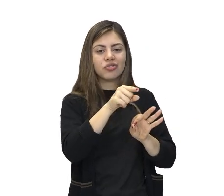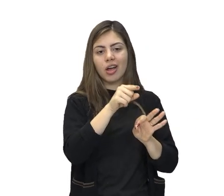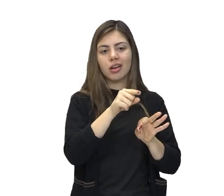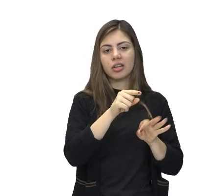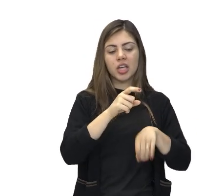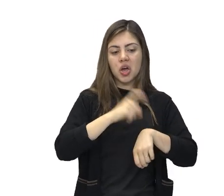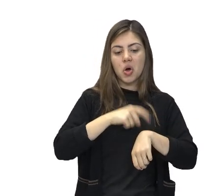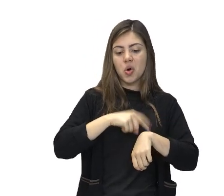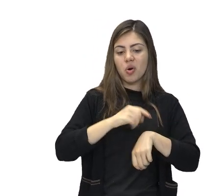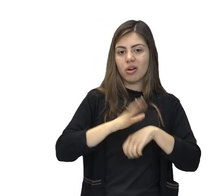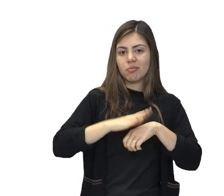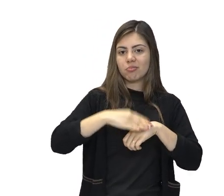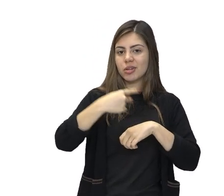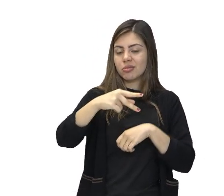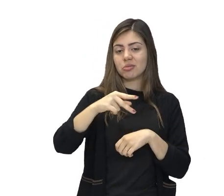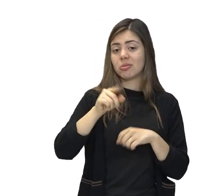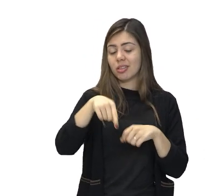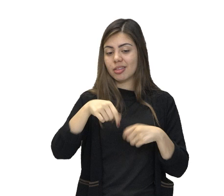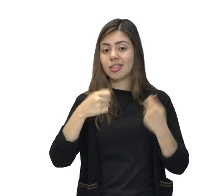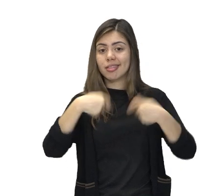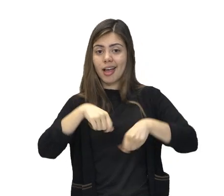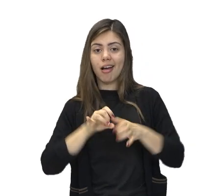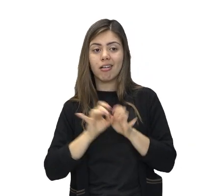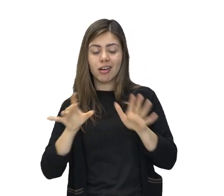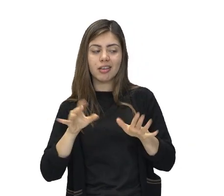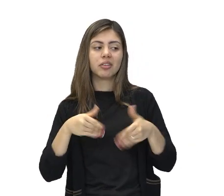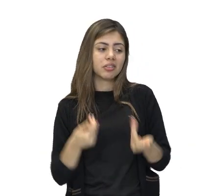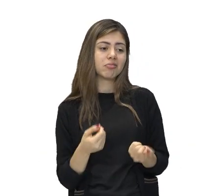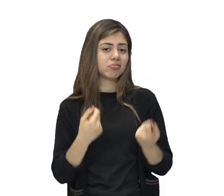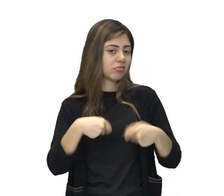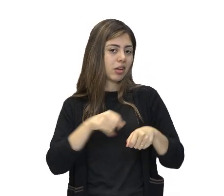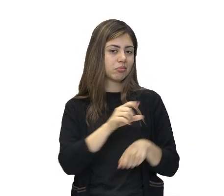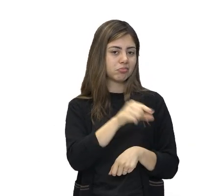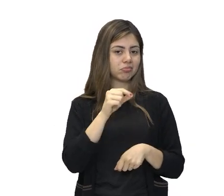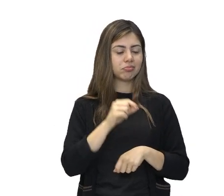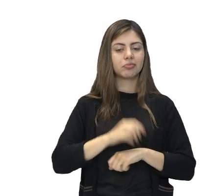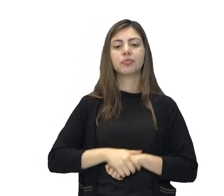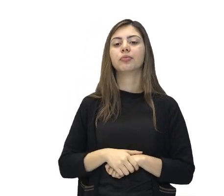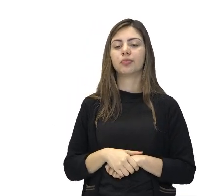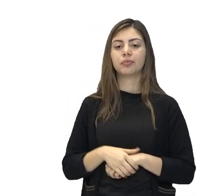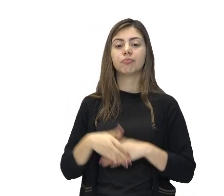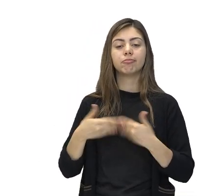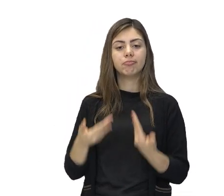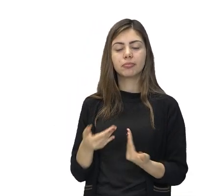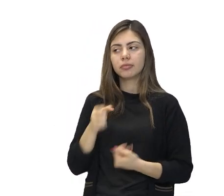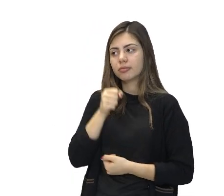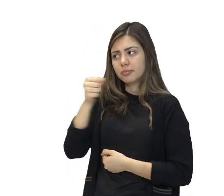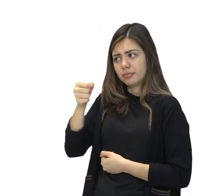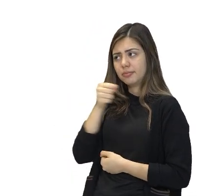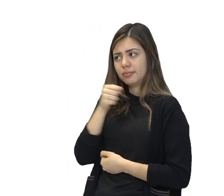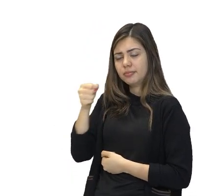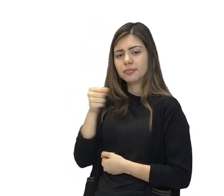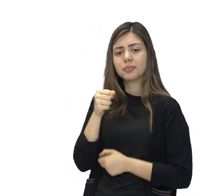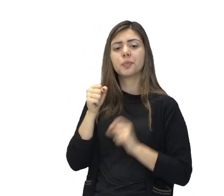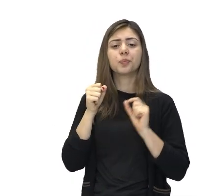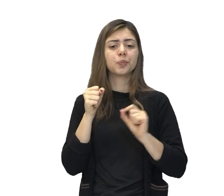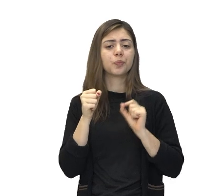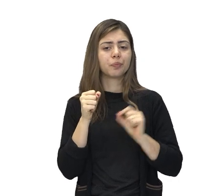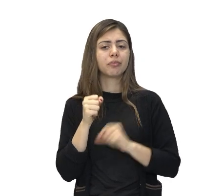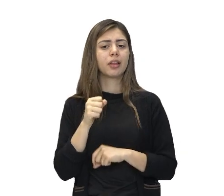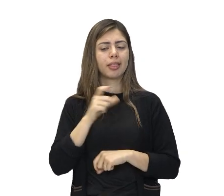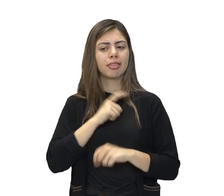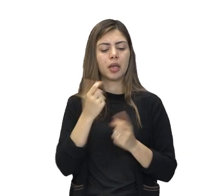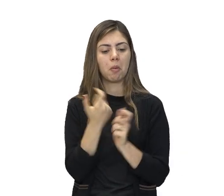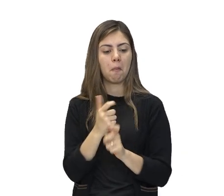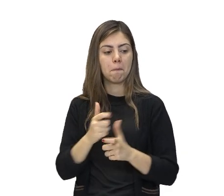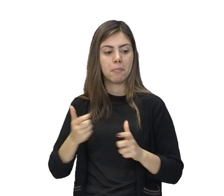no momento em que você tem tempo para isso, correto? E aí as entrevistas desses formatos são cada vez mais